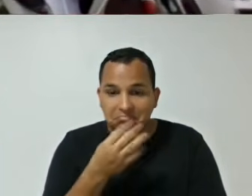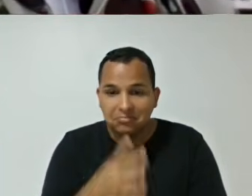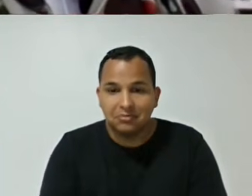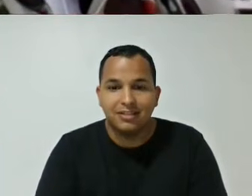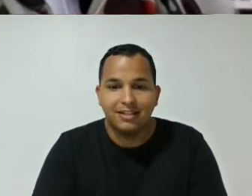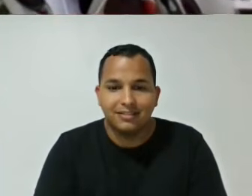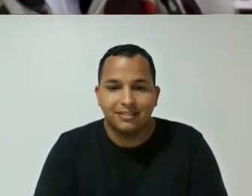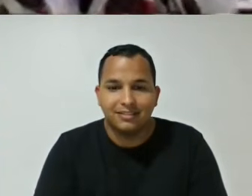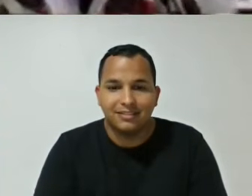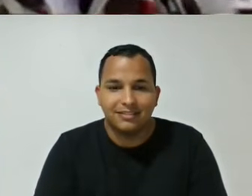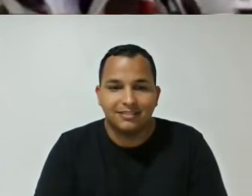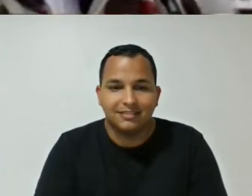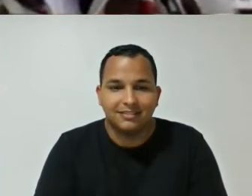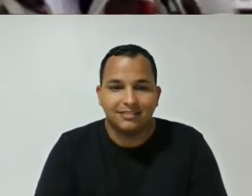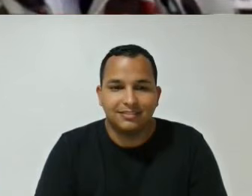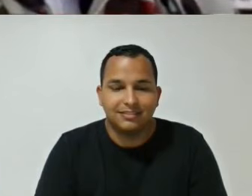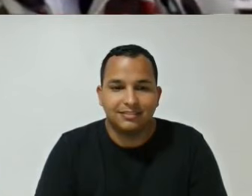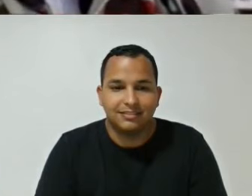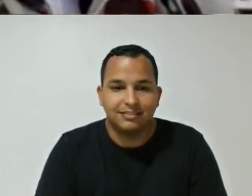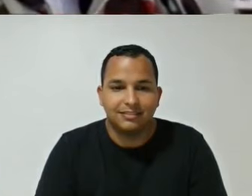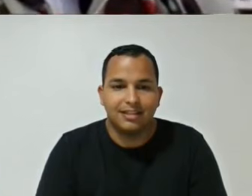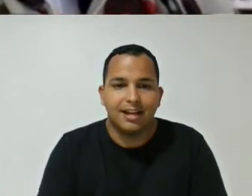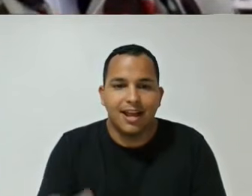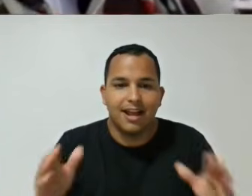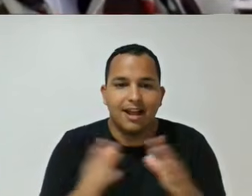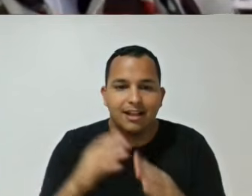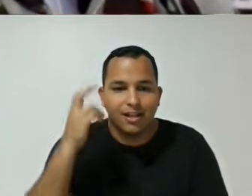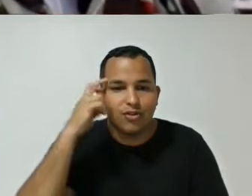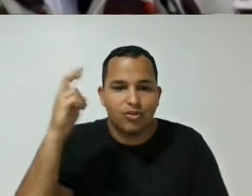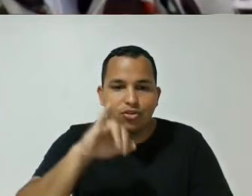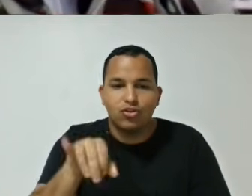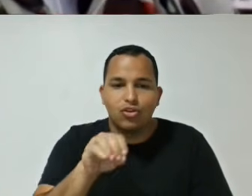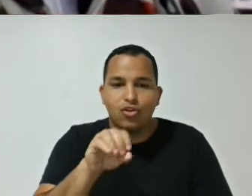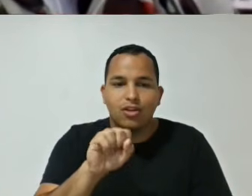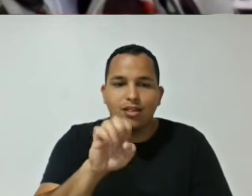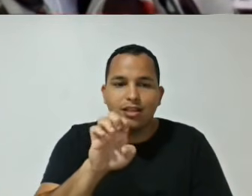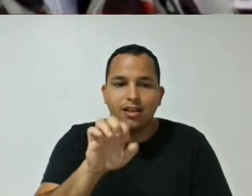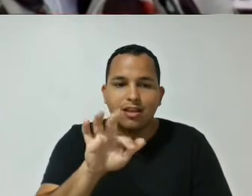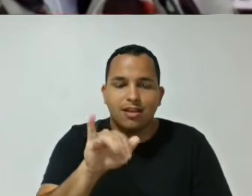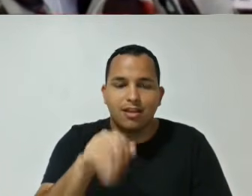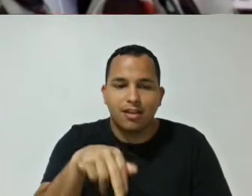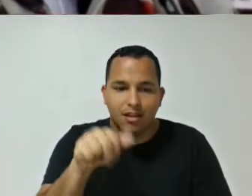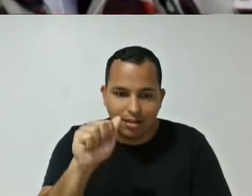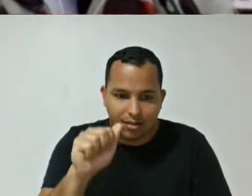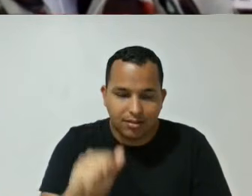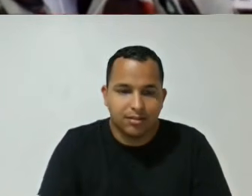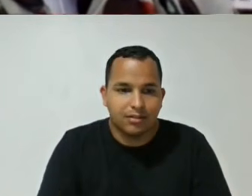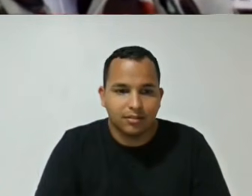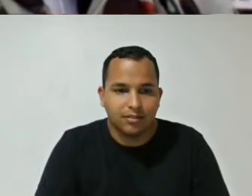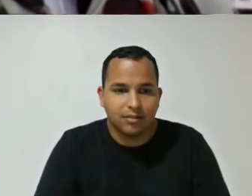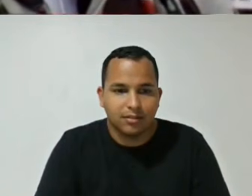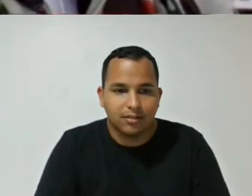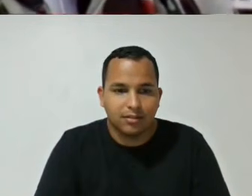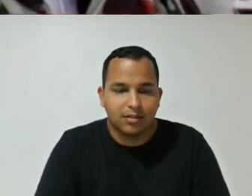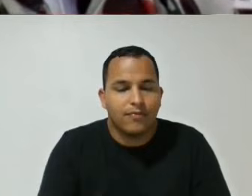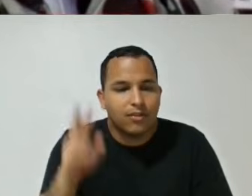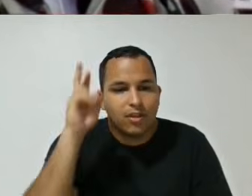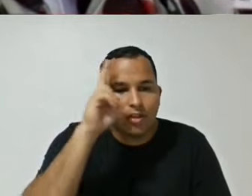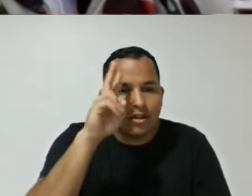ali? É a Casa de Cultura Josefina Bento. Chegamos lá, tinha goleiro